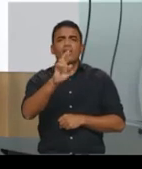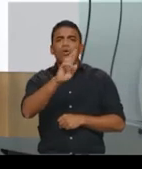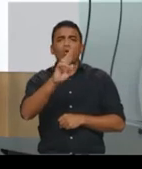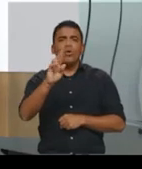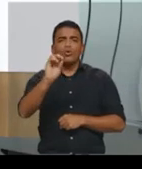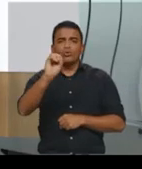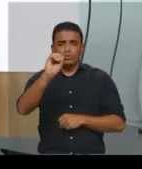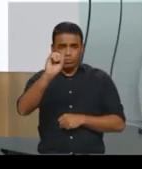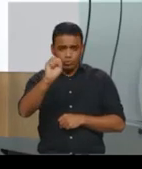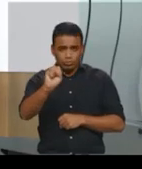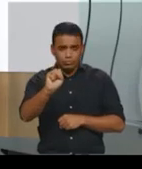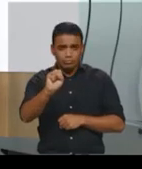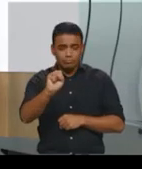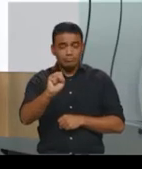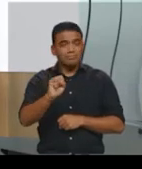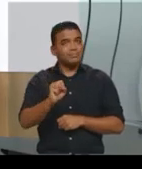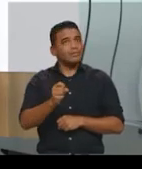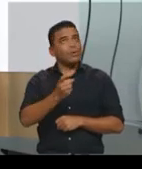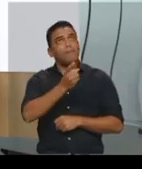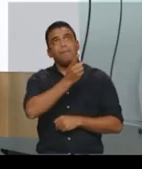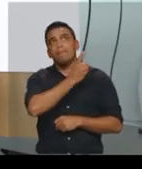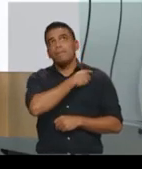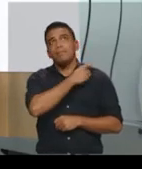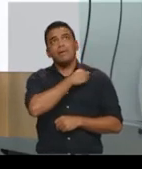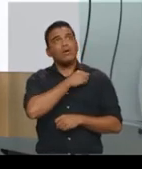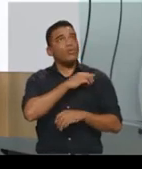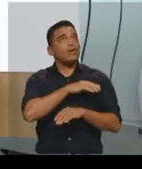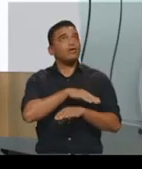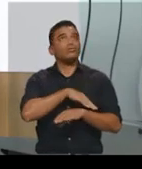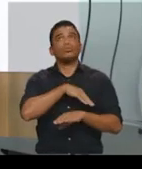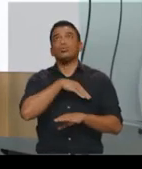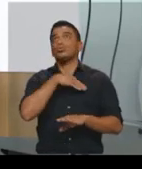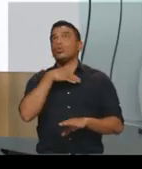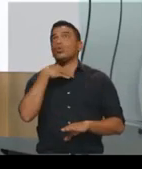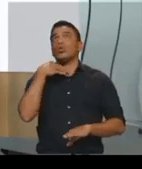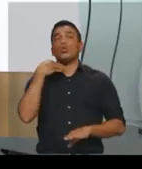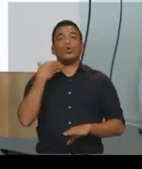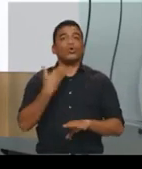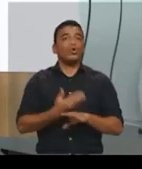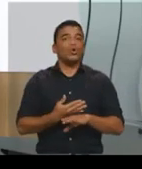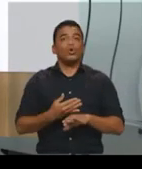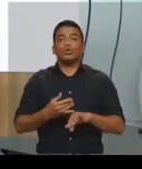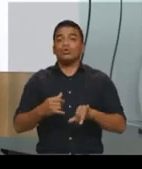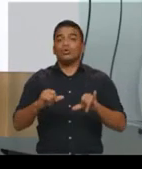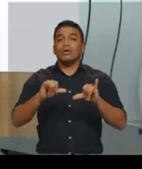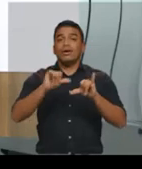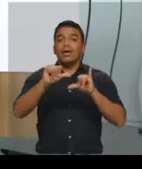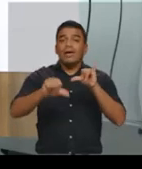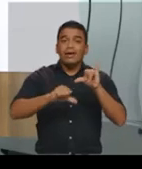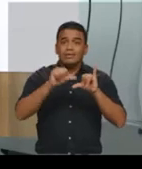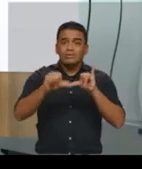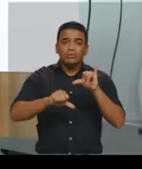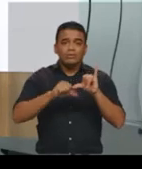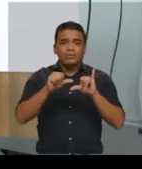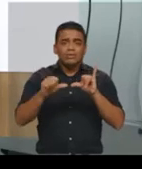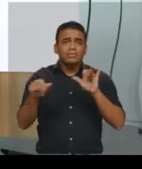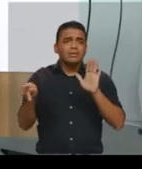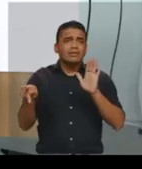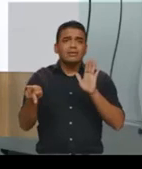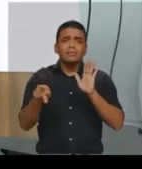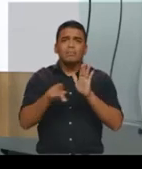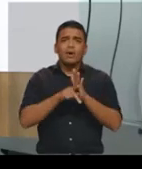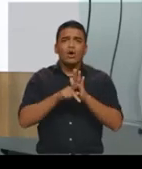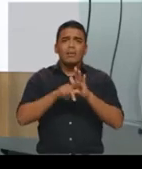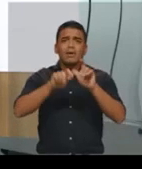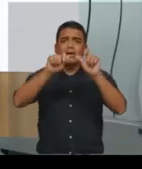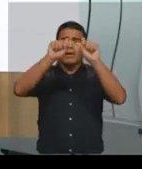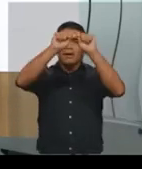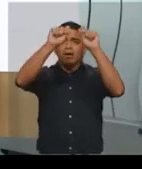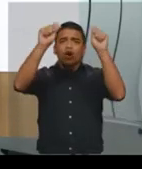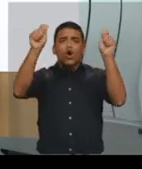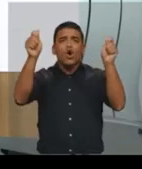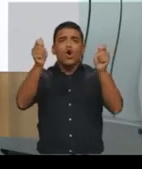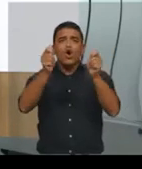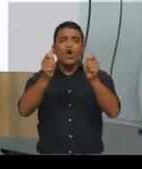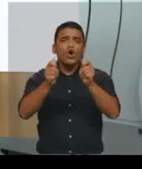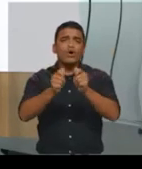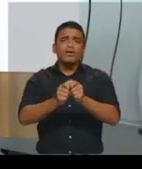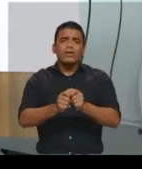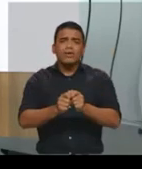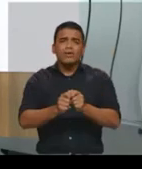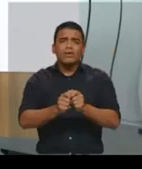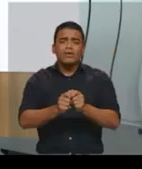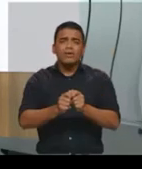primeiro ano do ensino médio são reações químicas inorgânicas. Alguns autores gostam